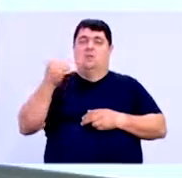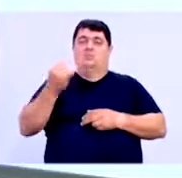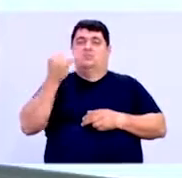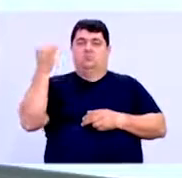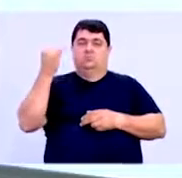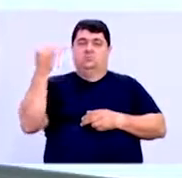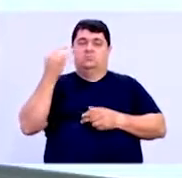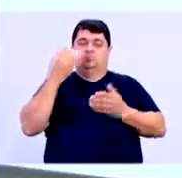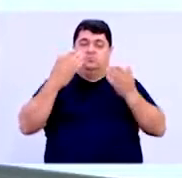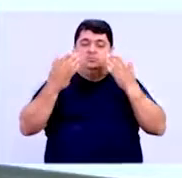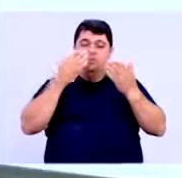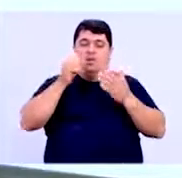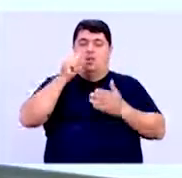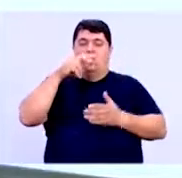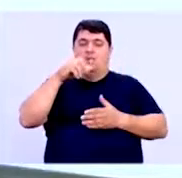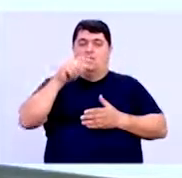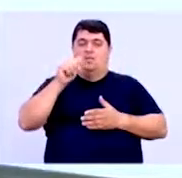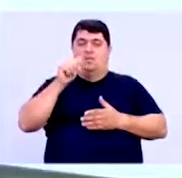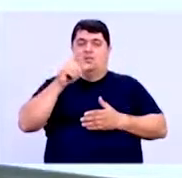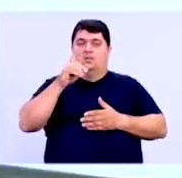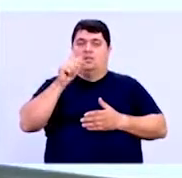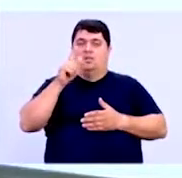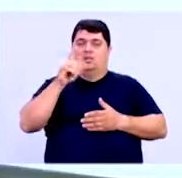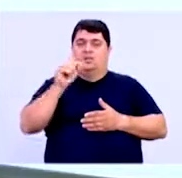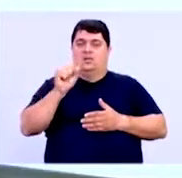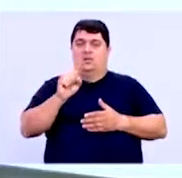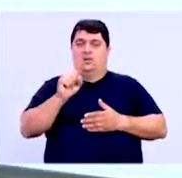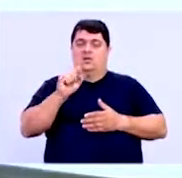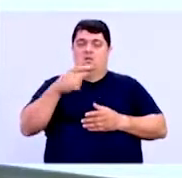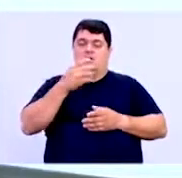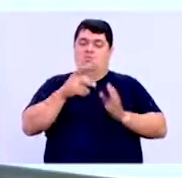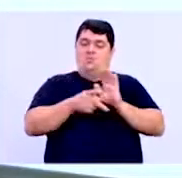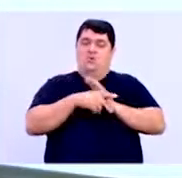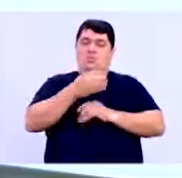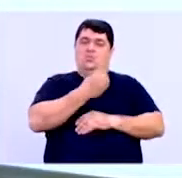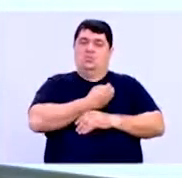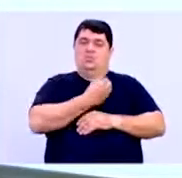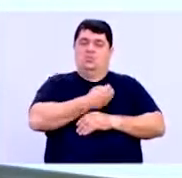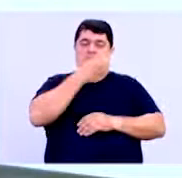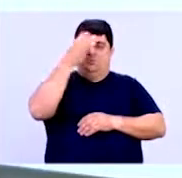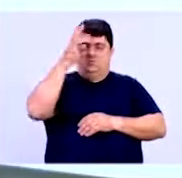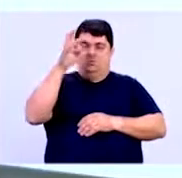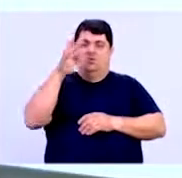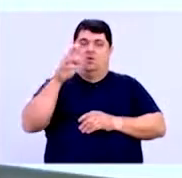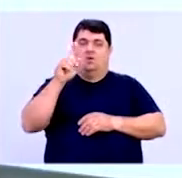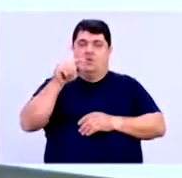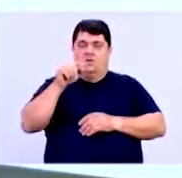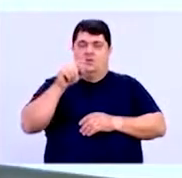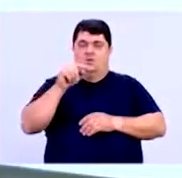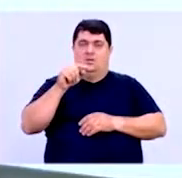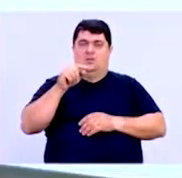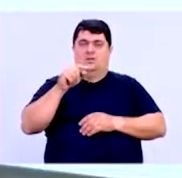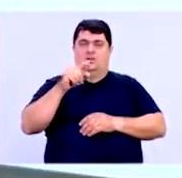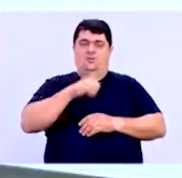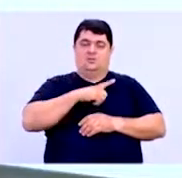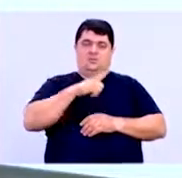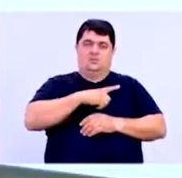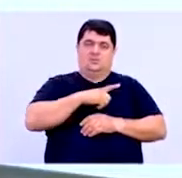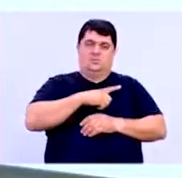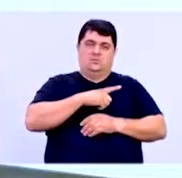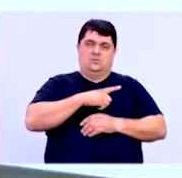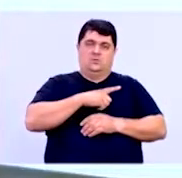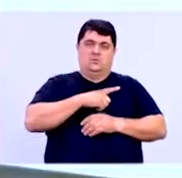em análise de dados, de números. Uhum. Então, essa resposta teórica que você dá, ela está subsidiada,